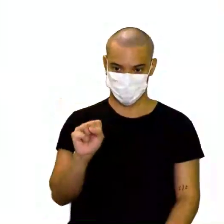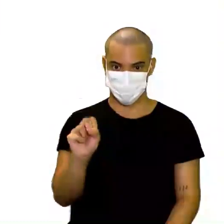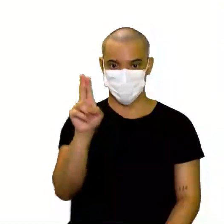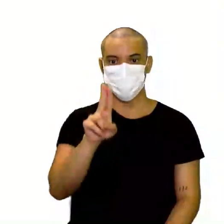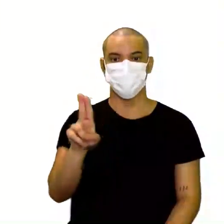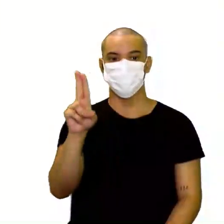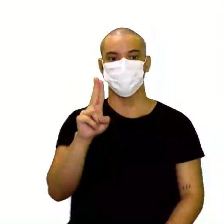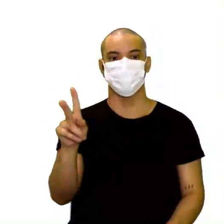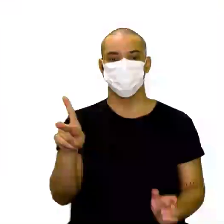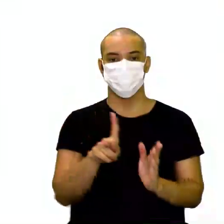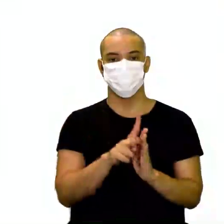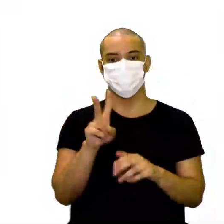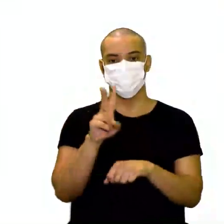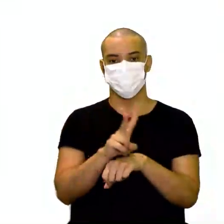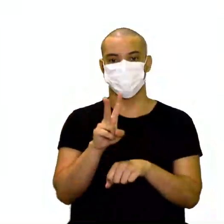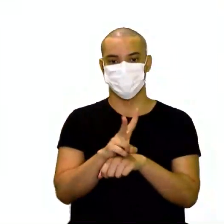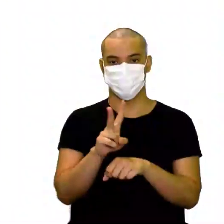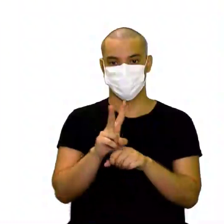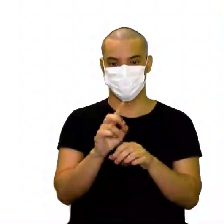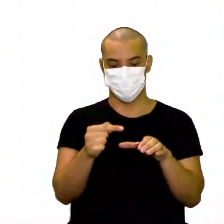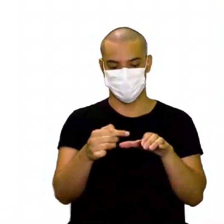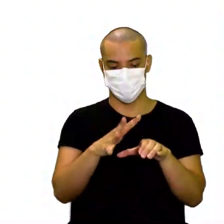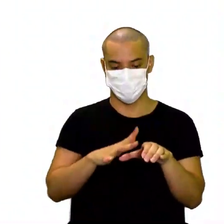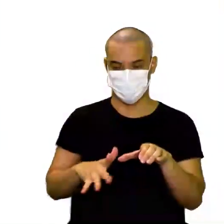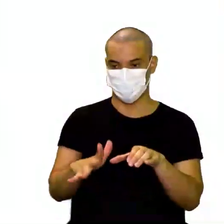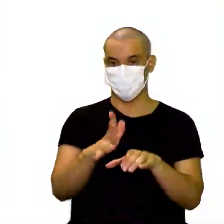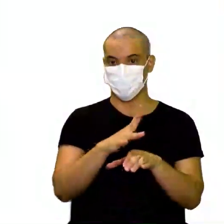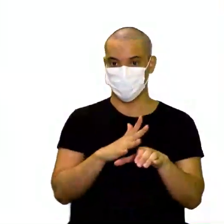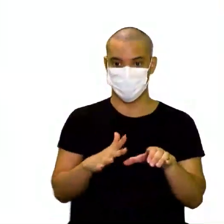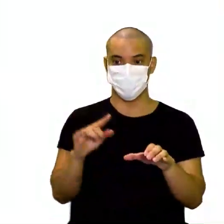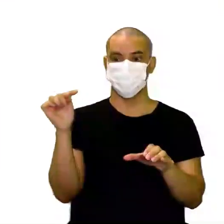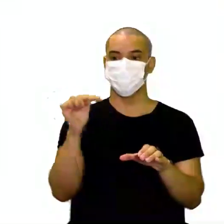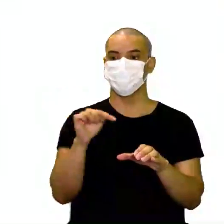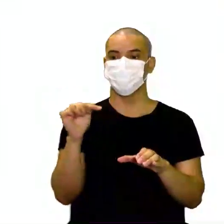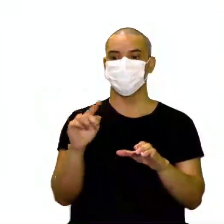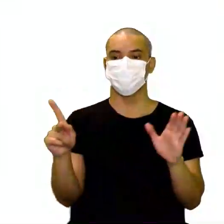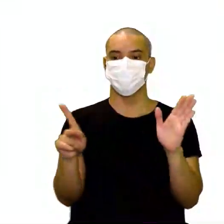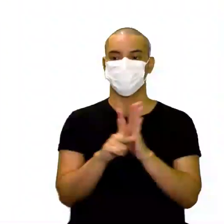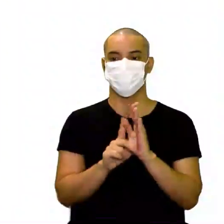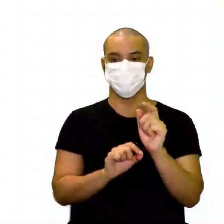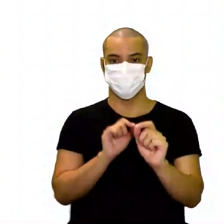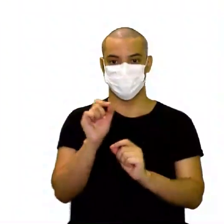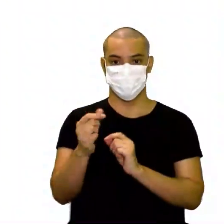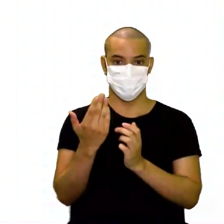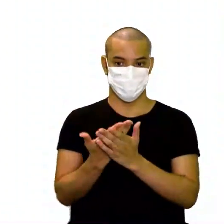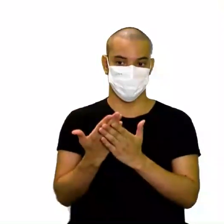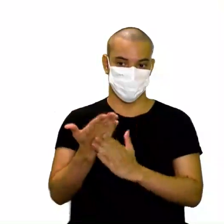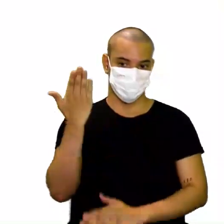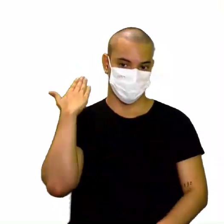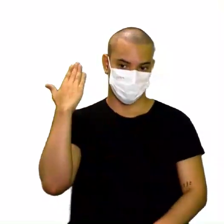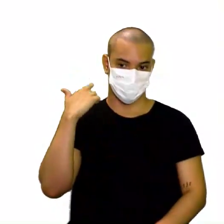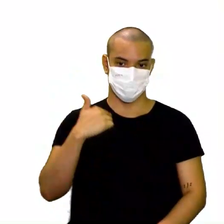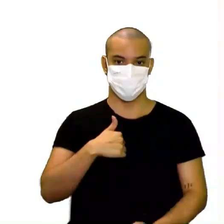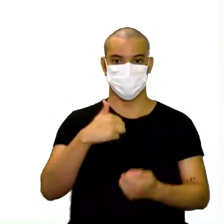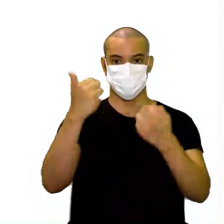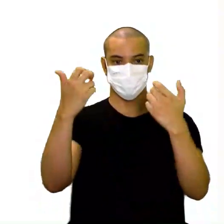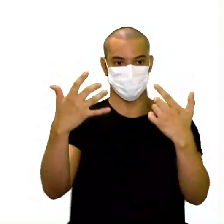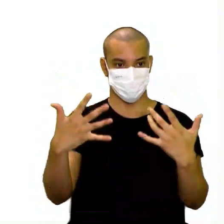para proteção dos circuitos elétricos. Isso daí, pessoal, nós até falamos na aula passada,